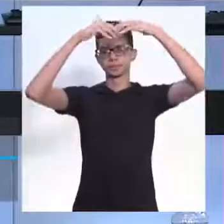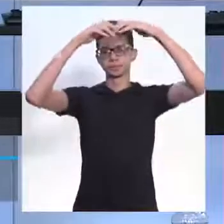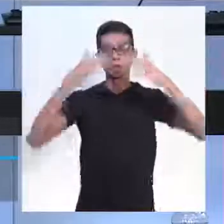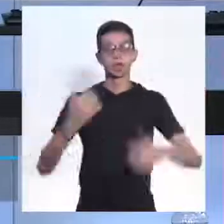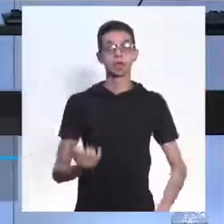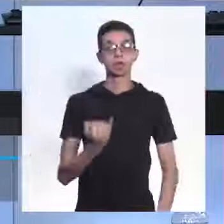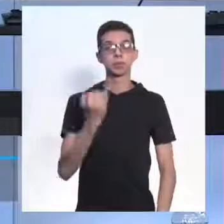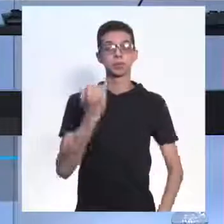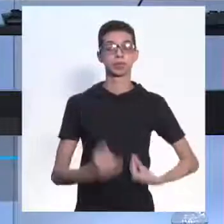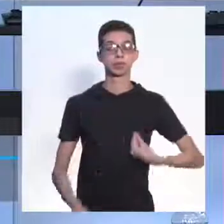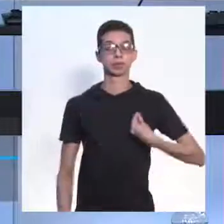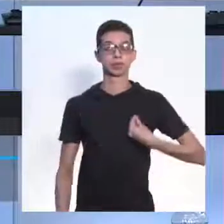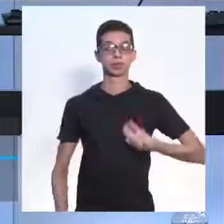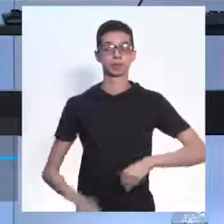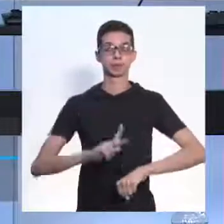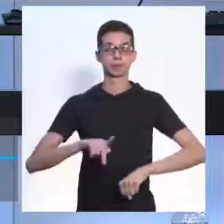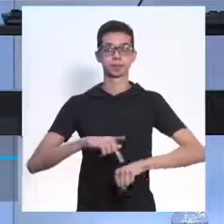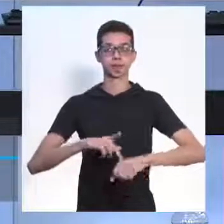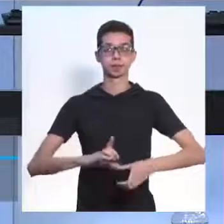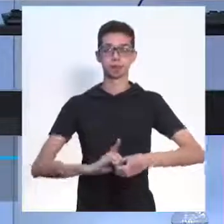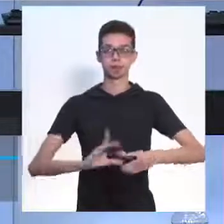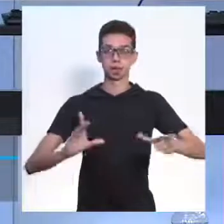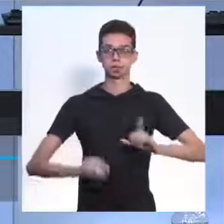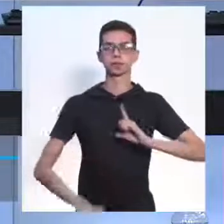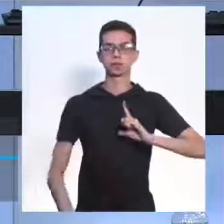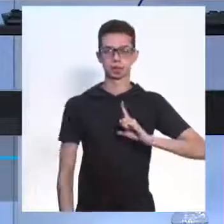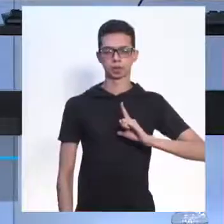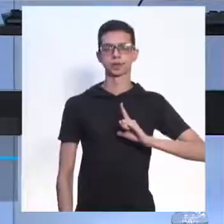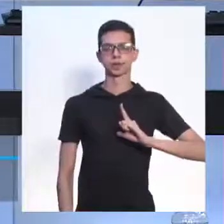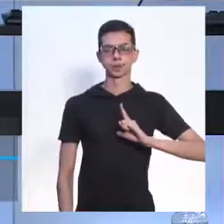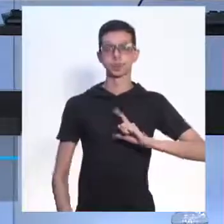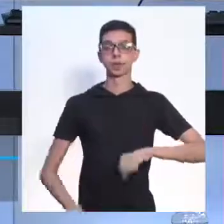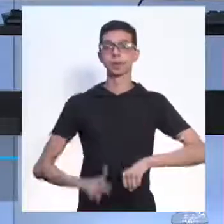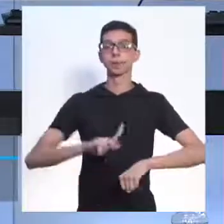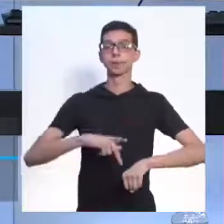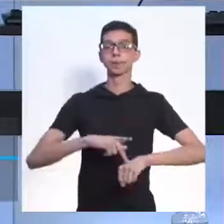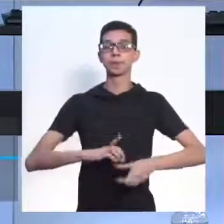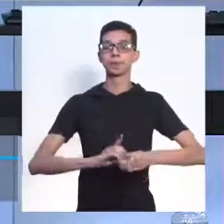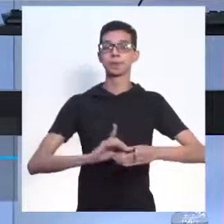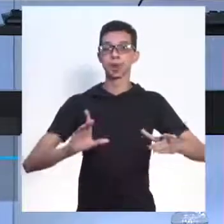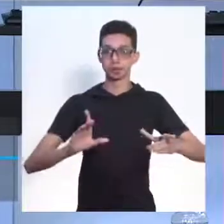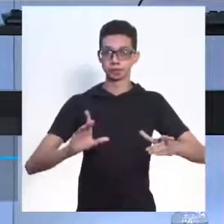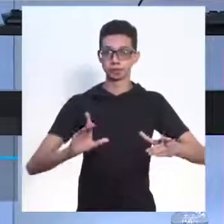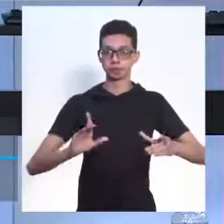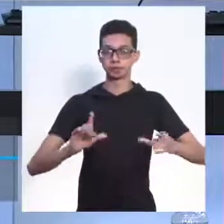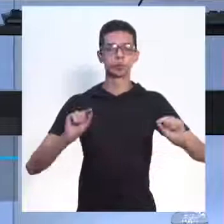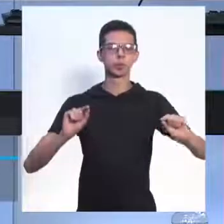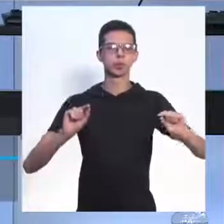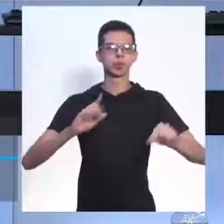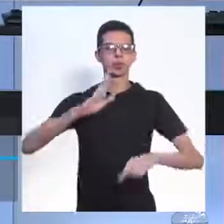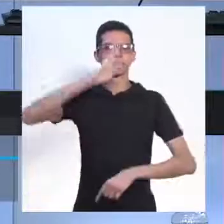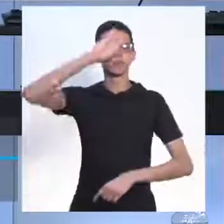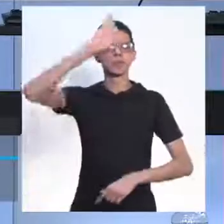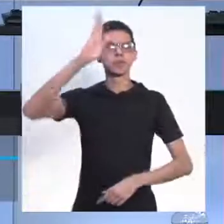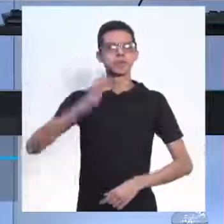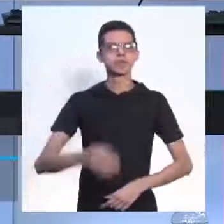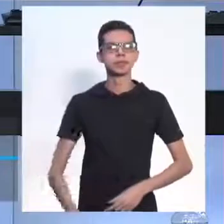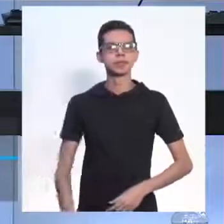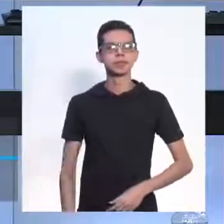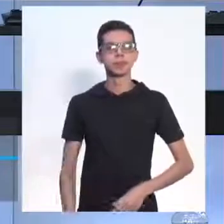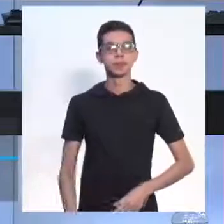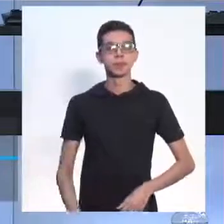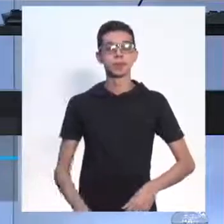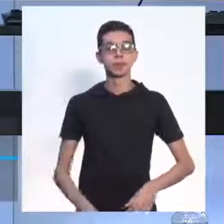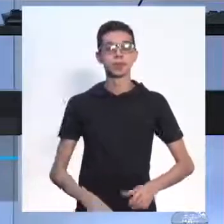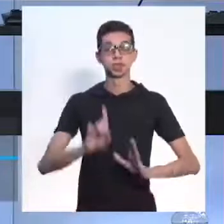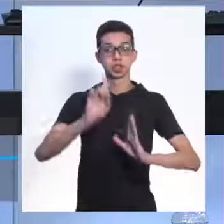importância de vivermos em um país democrático e enquanto o país democrático né que Visa tem como princípio